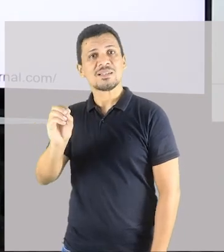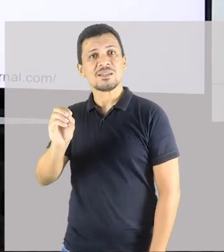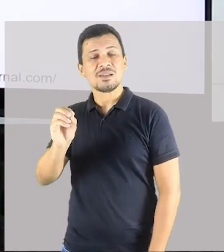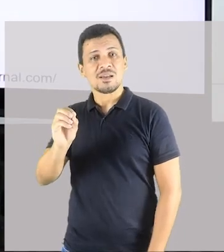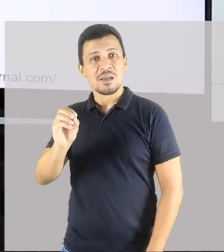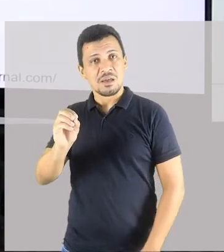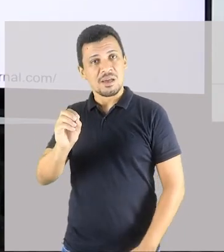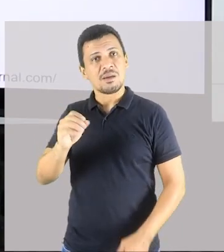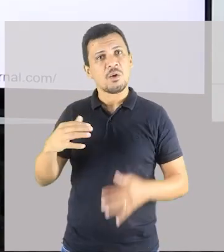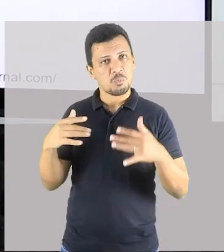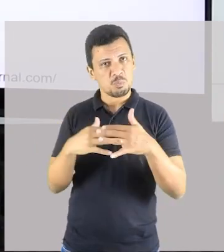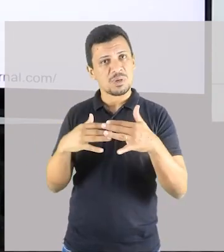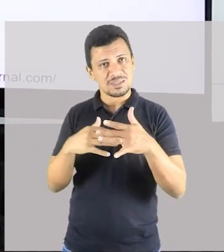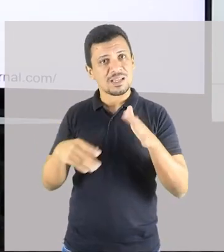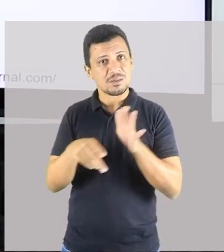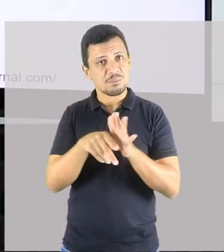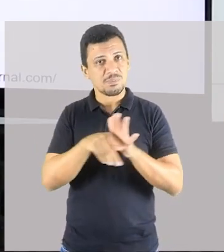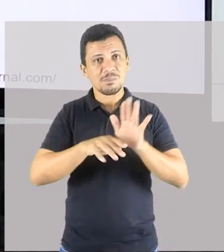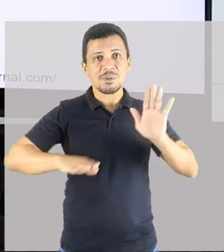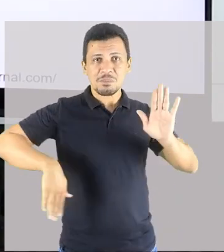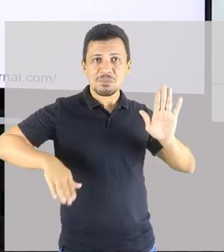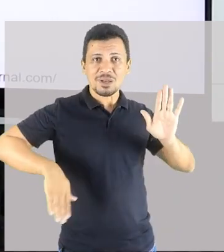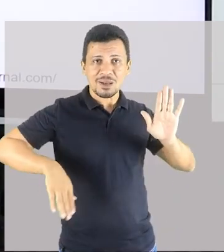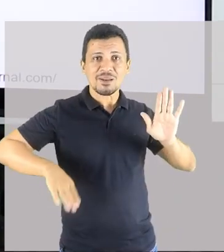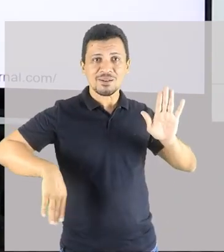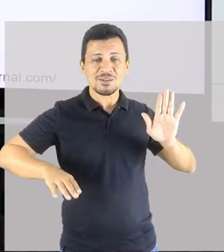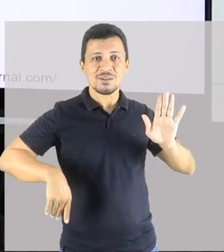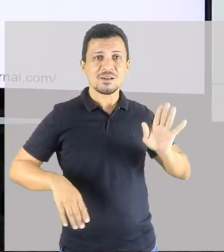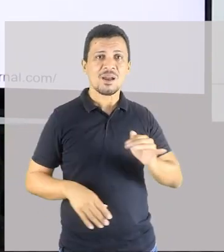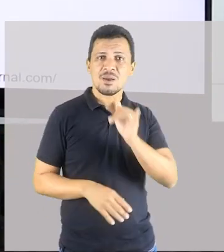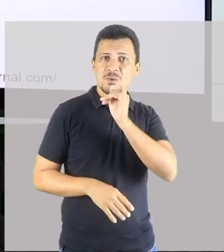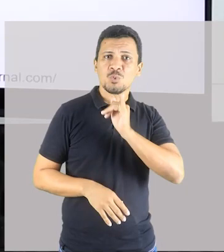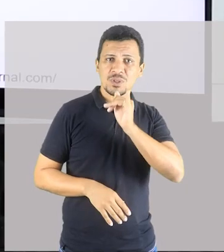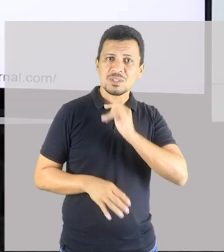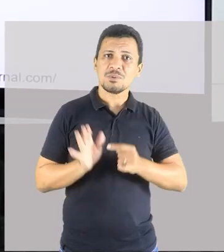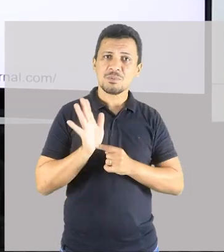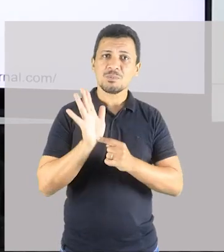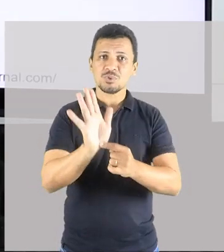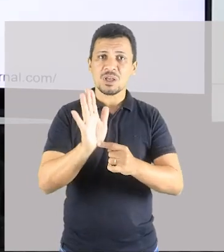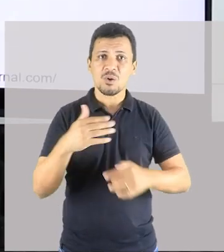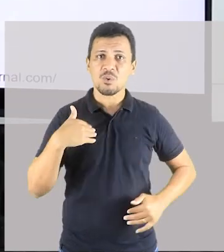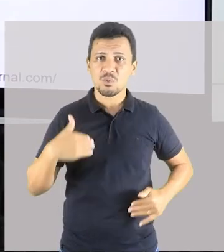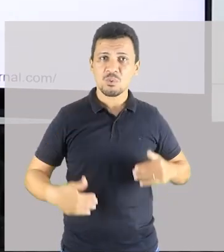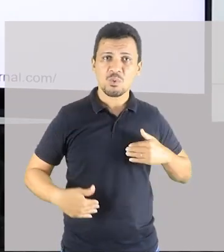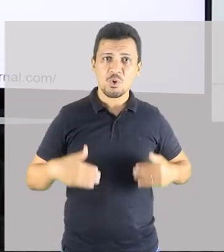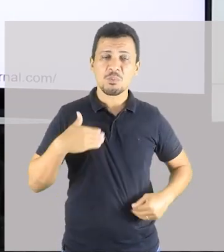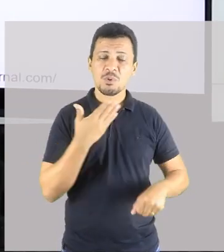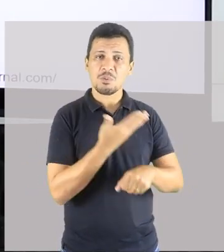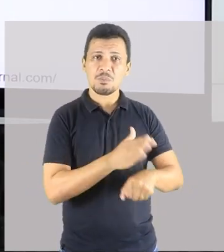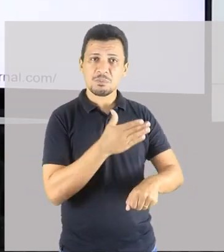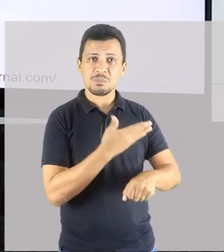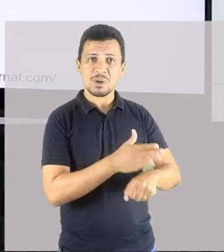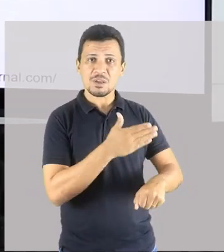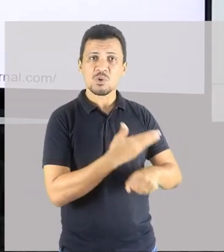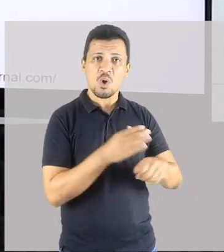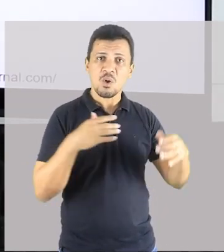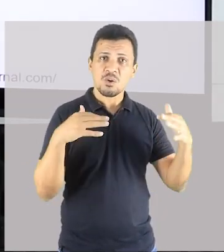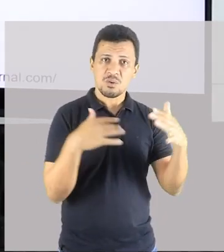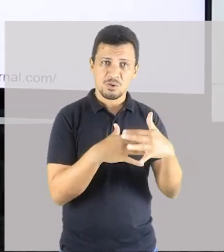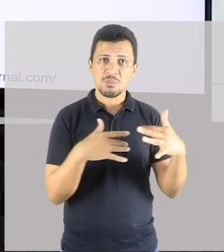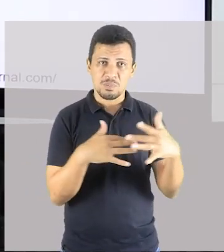aí, como eu citei no exemplo agora há pouco, de que as práticas corporais de aventuras